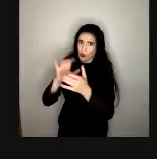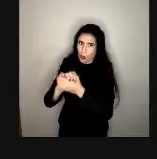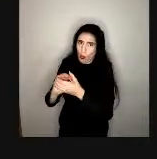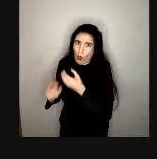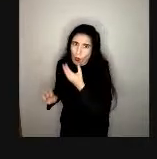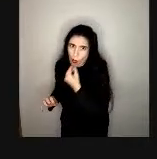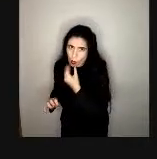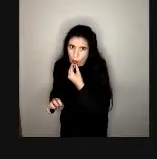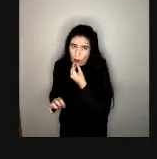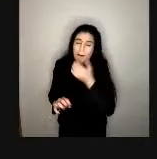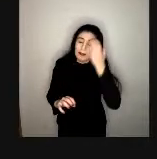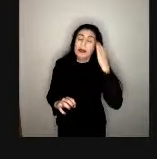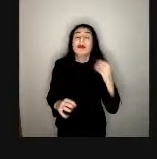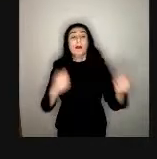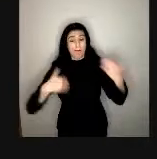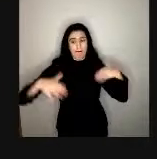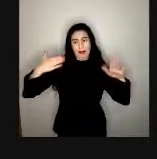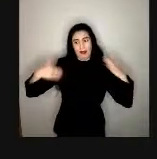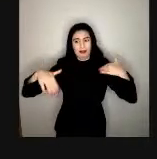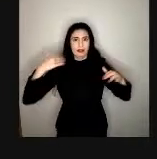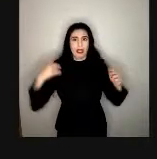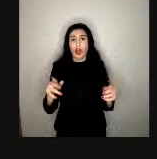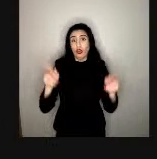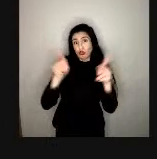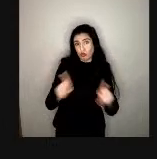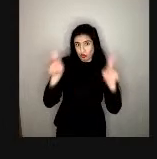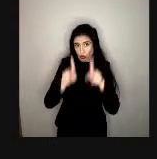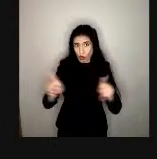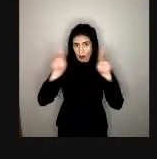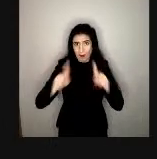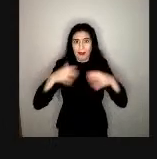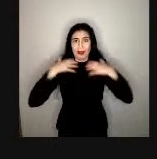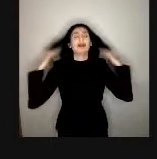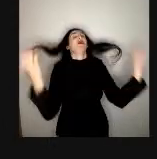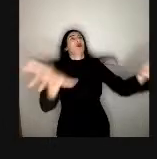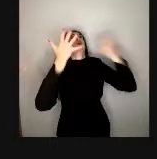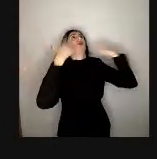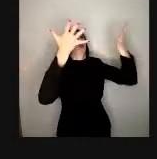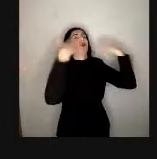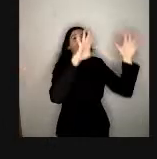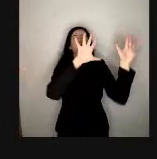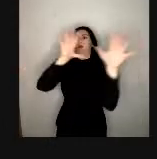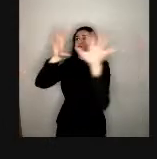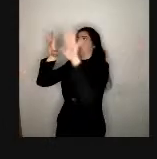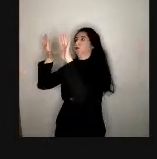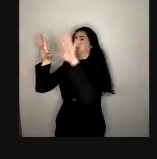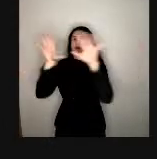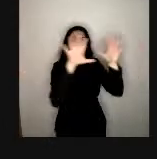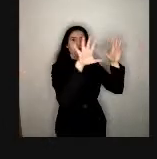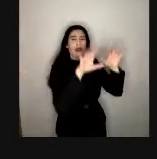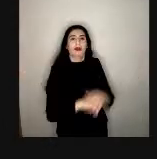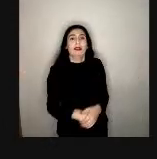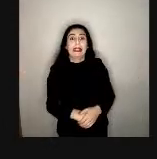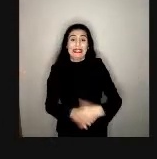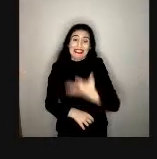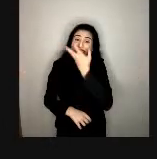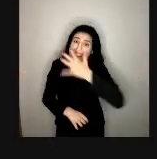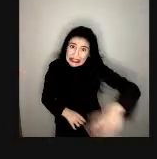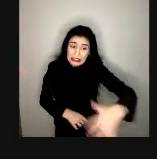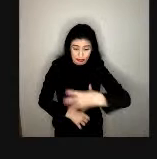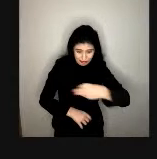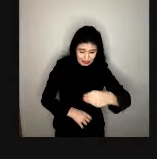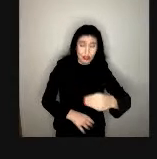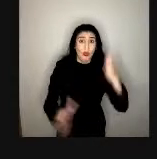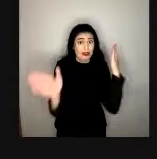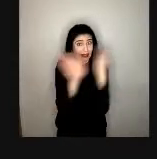no shopping, alguma coisa assim, para ela ficar num ambiente climatizado, mais protegido, e as meninas poderem sair um pouco de casa. E